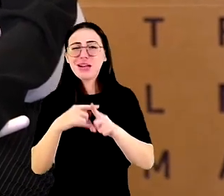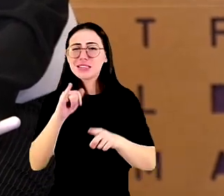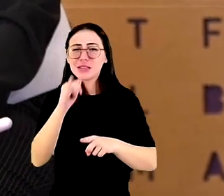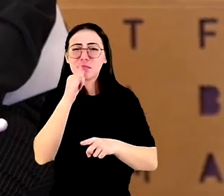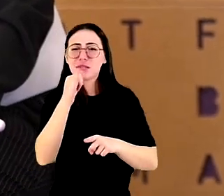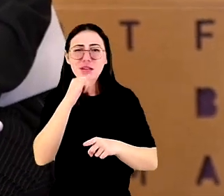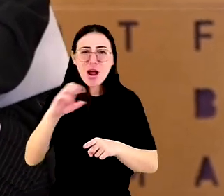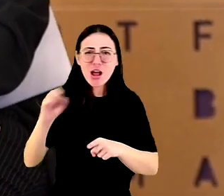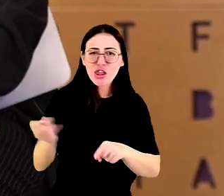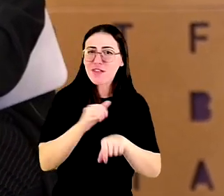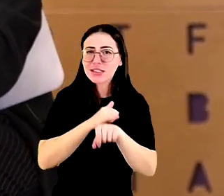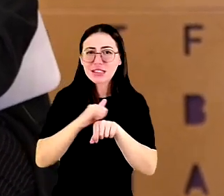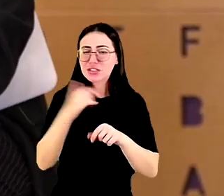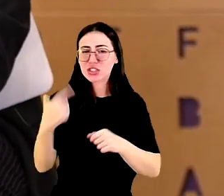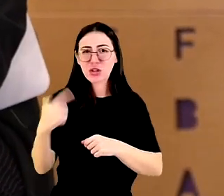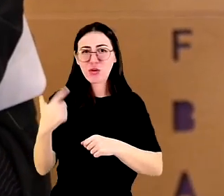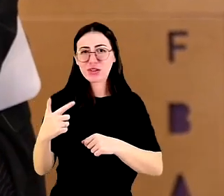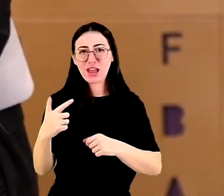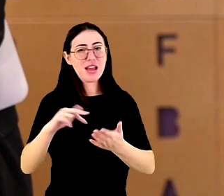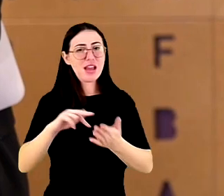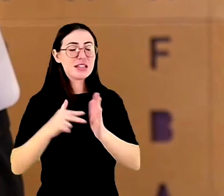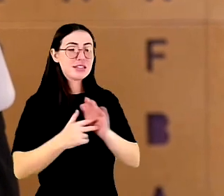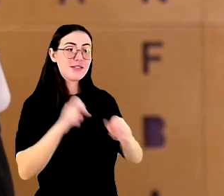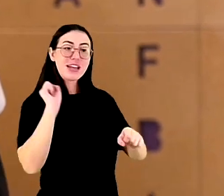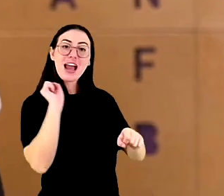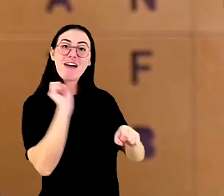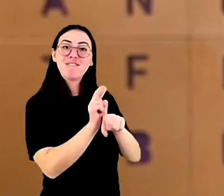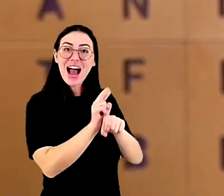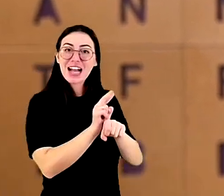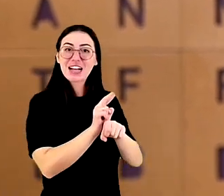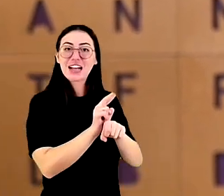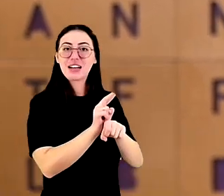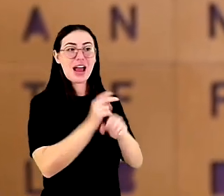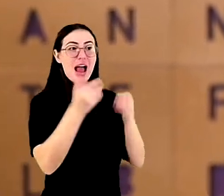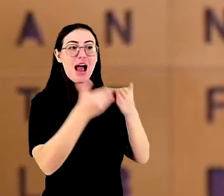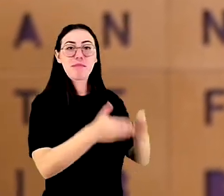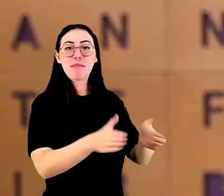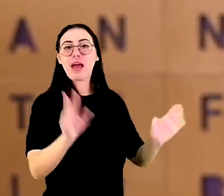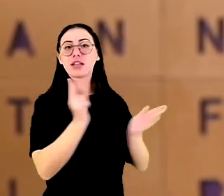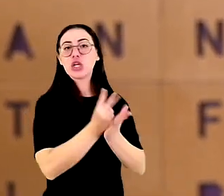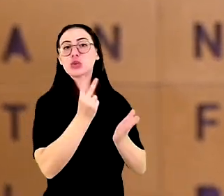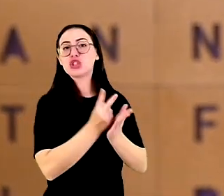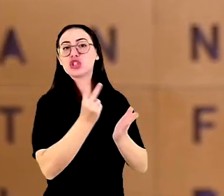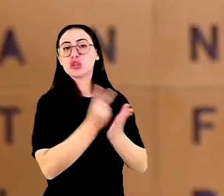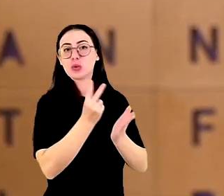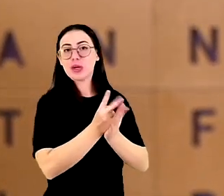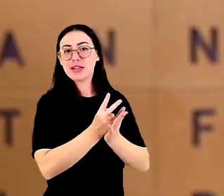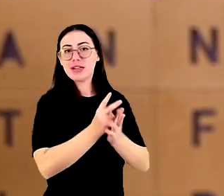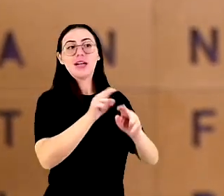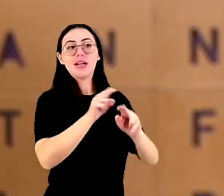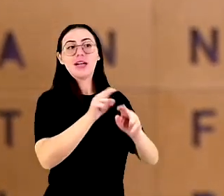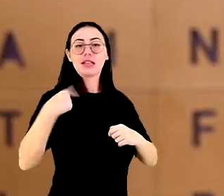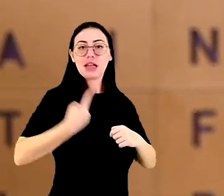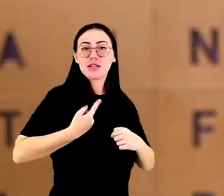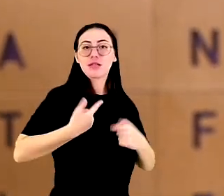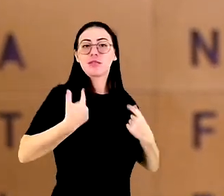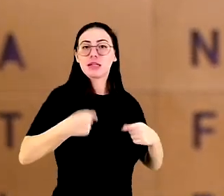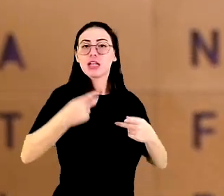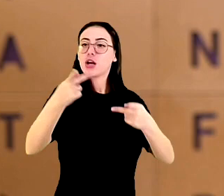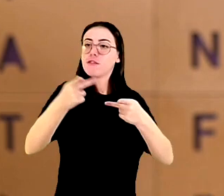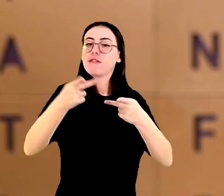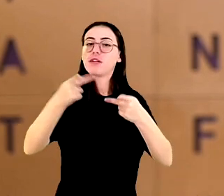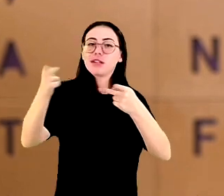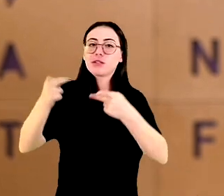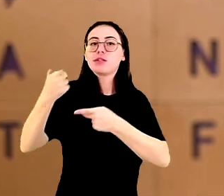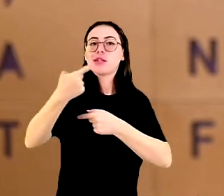milhares de vagas que estão abertas. Já se fala em mais de 1 milhão. Se a gente não buscar outras pessoas. Além da gente não